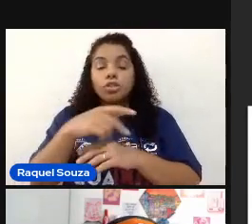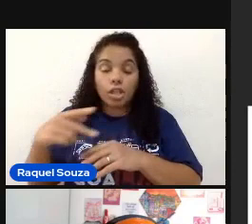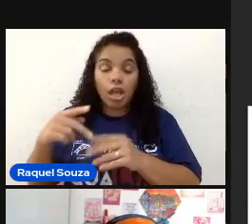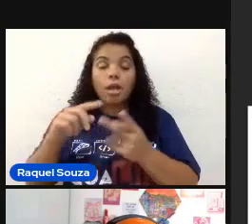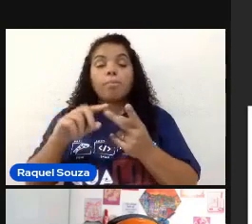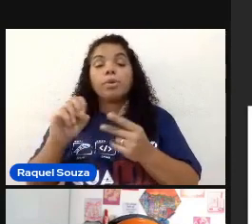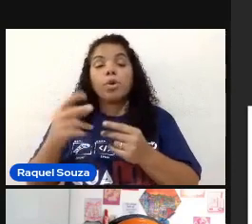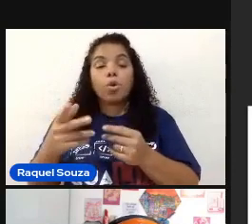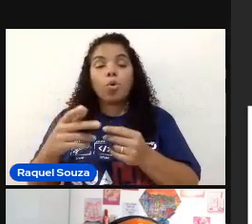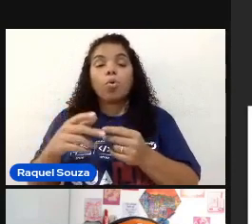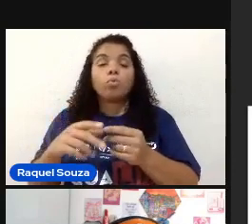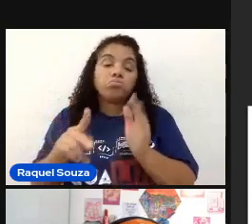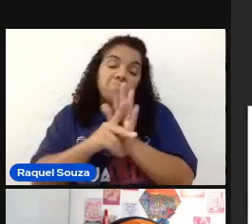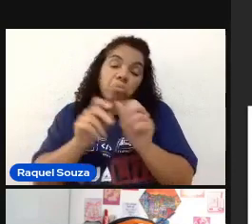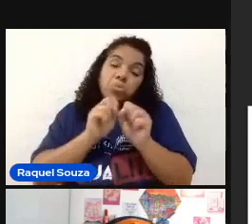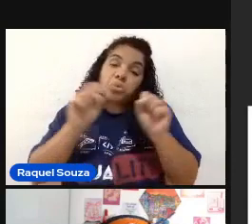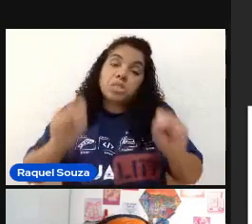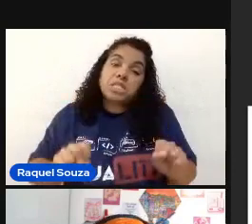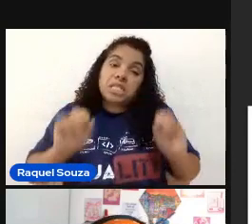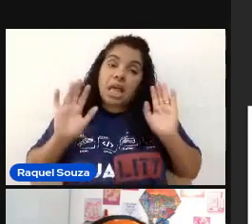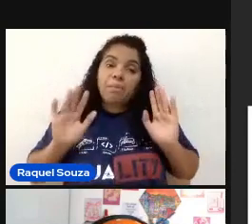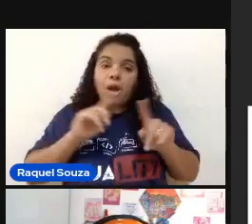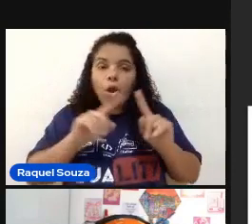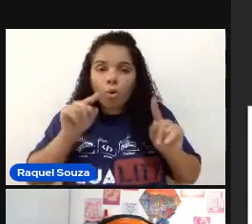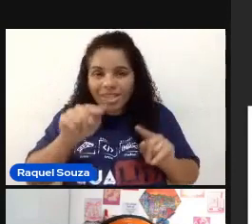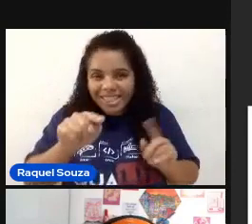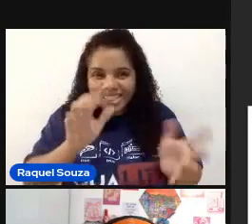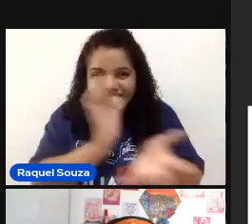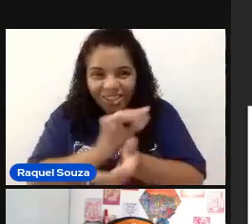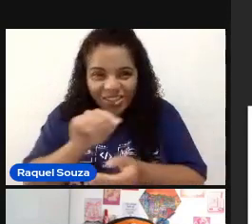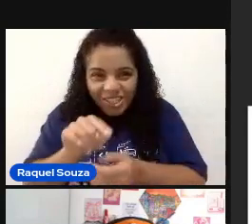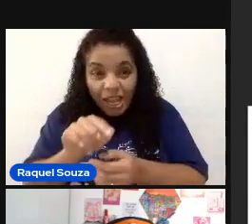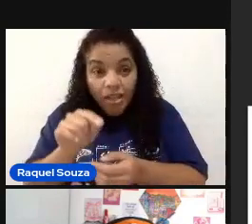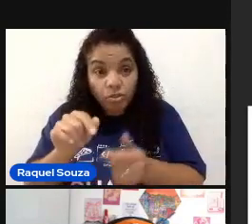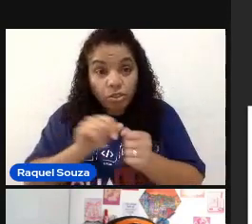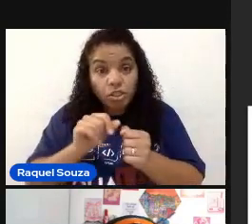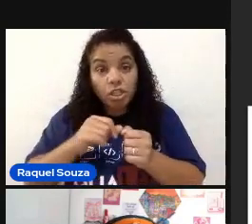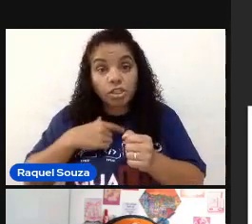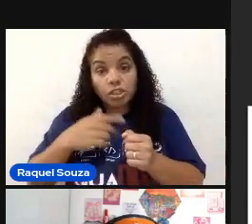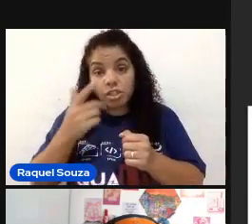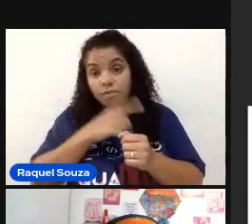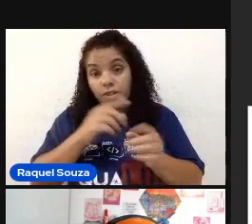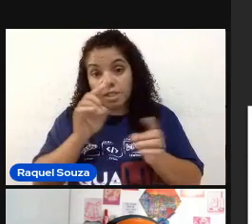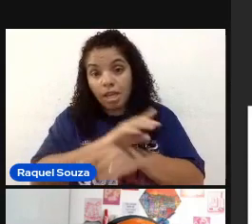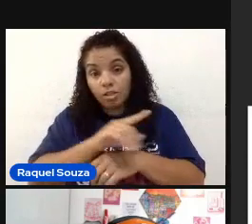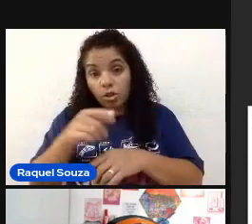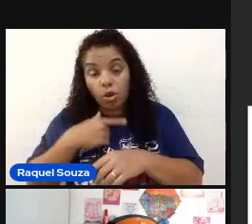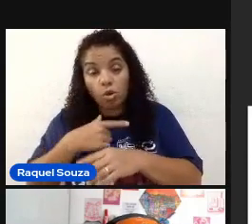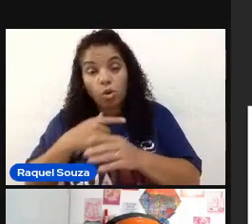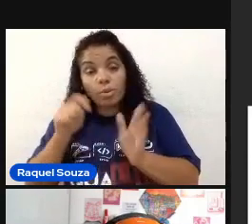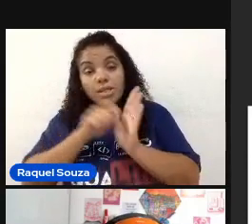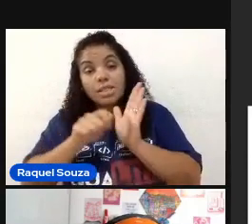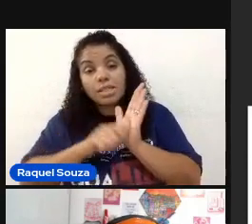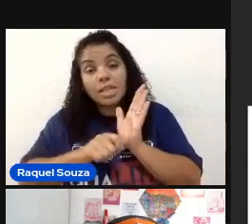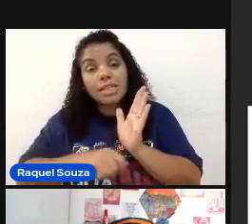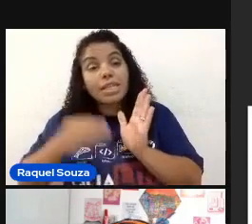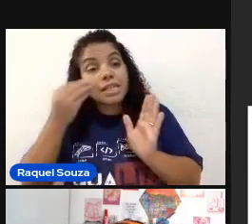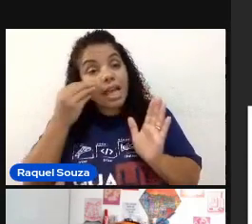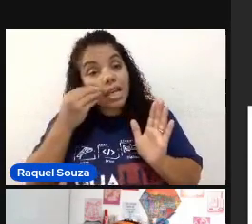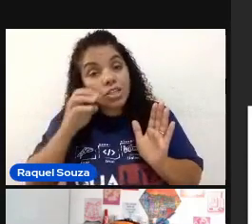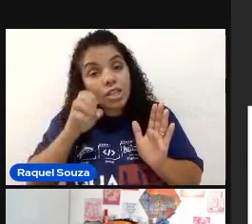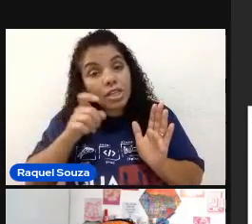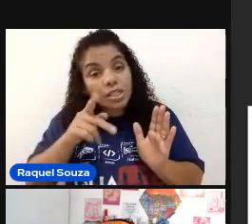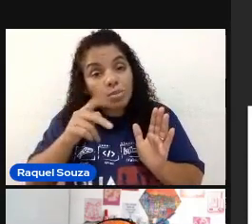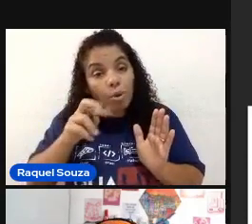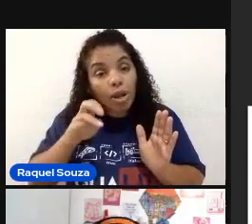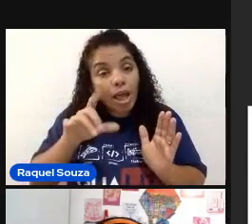do sistema mesmo, ou aqui no nosso caso, a gente sai com algumas escritas de testes exploratórios. O que eu,